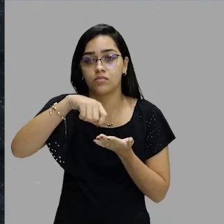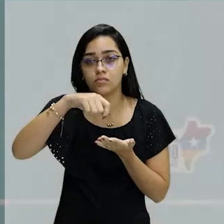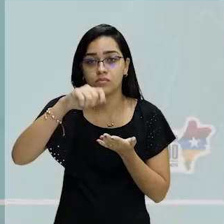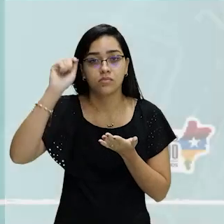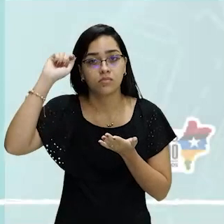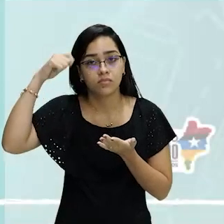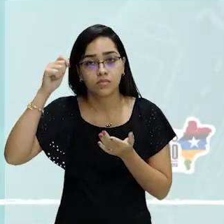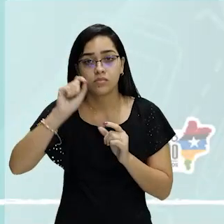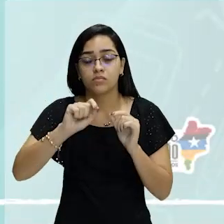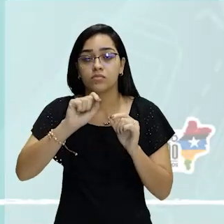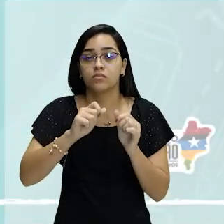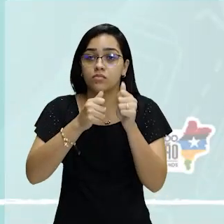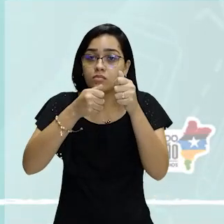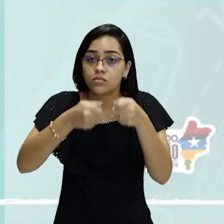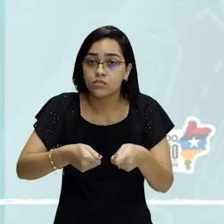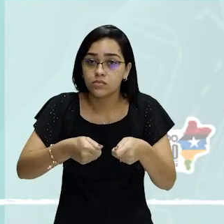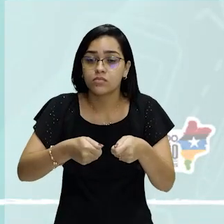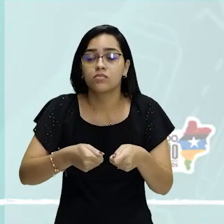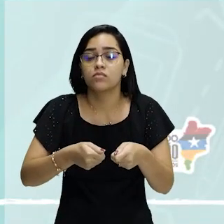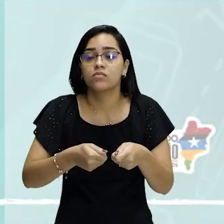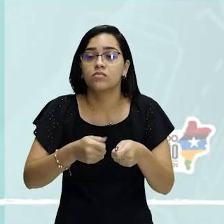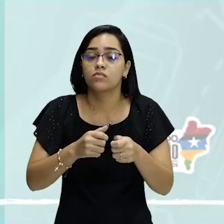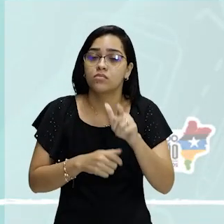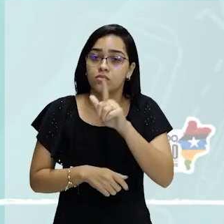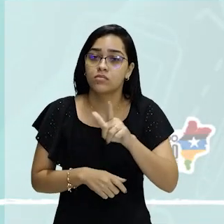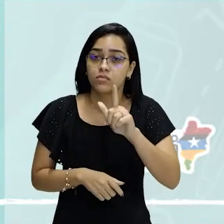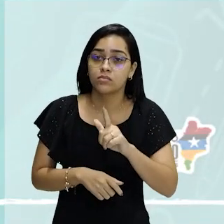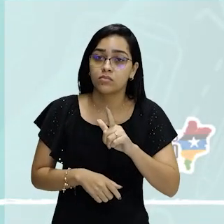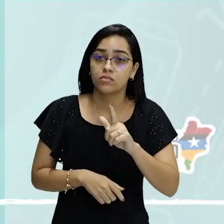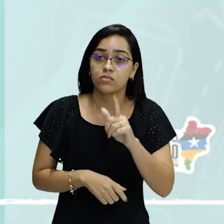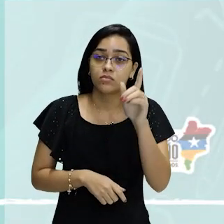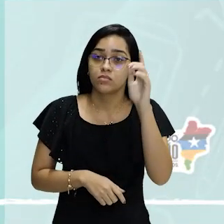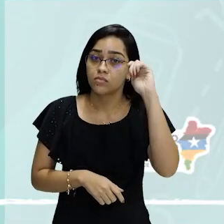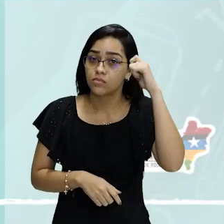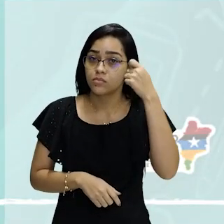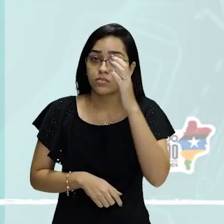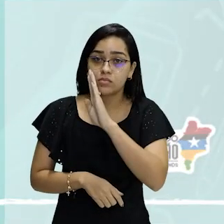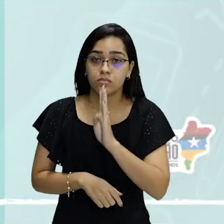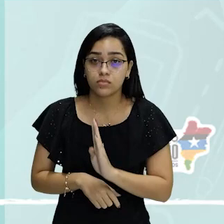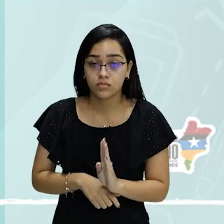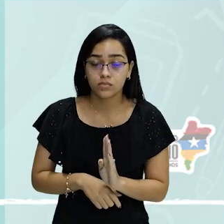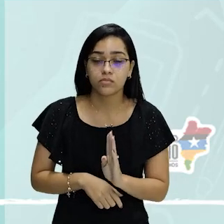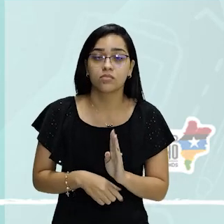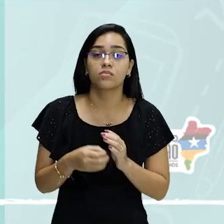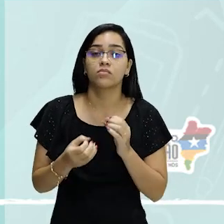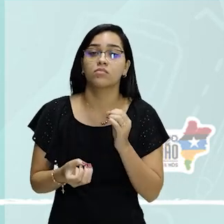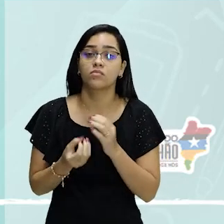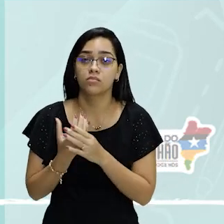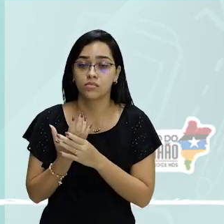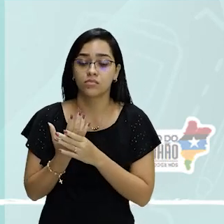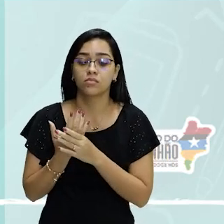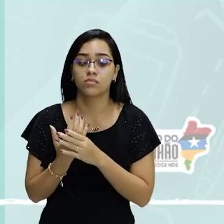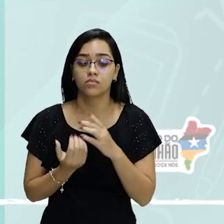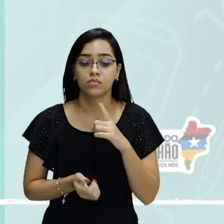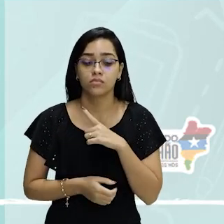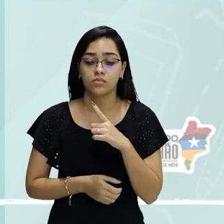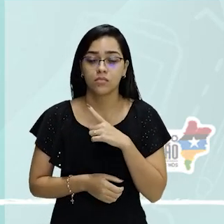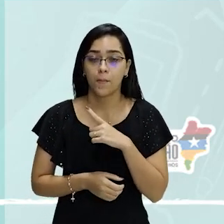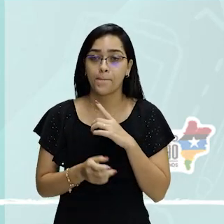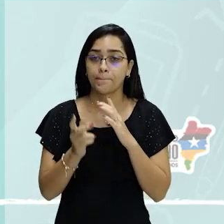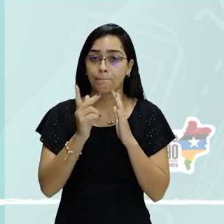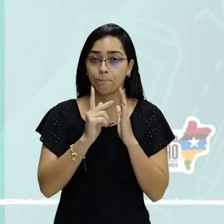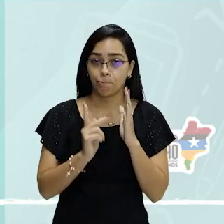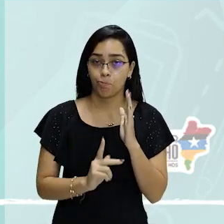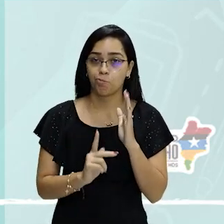para a consolidação da literatura negra no Brasil. Foi o surgimento dos Cadernos Negros, uma antologia de poesia e